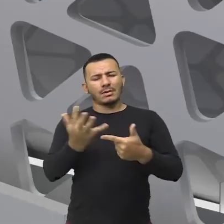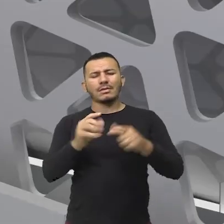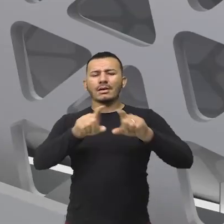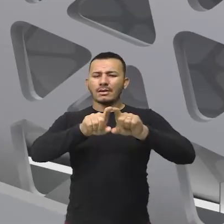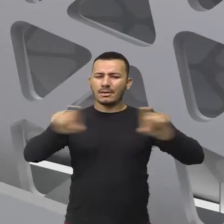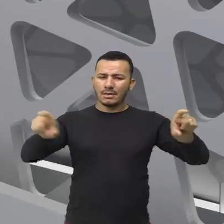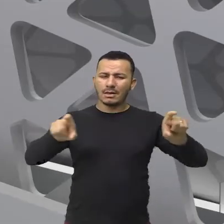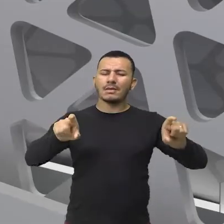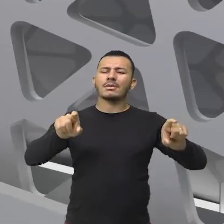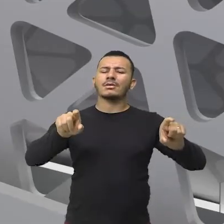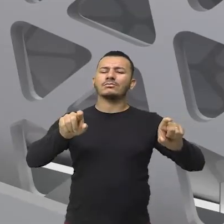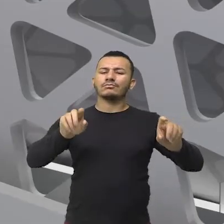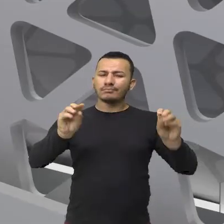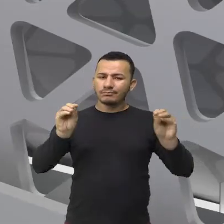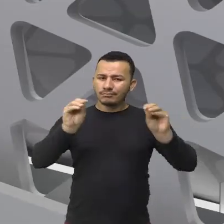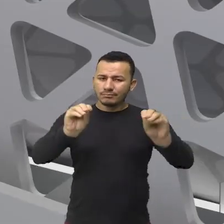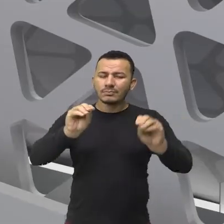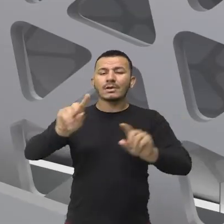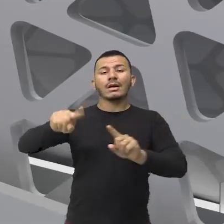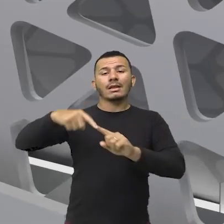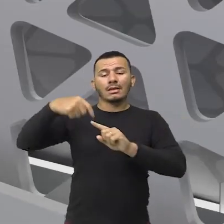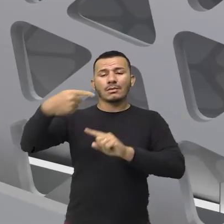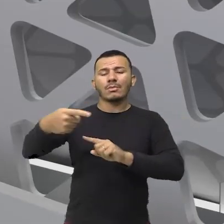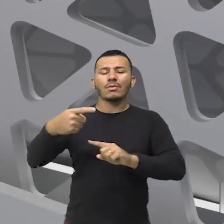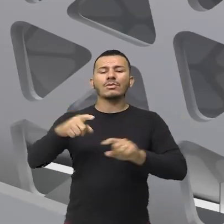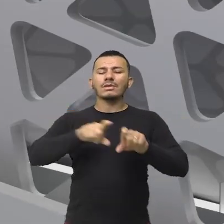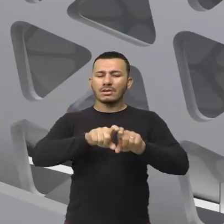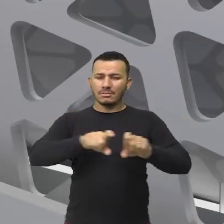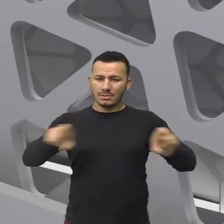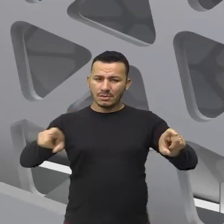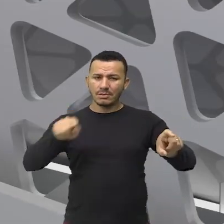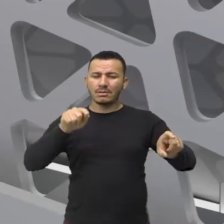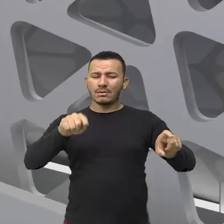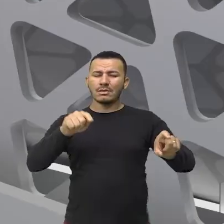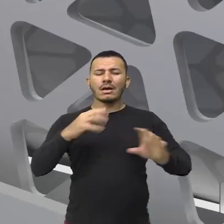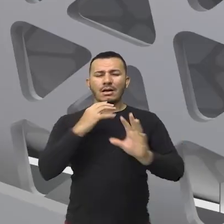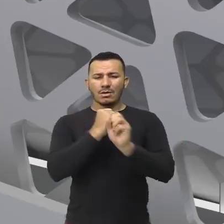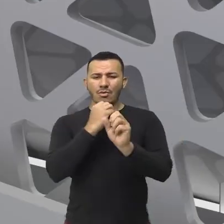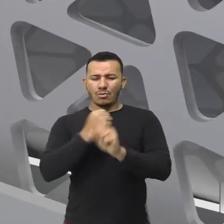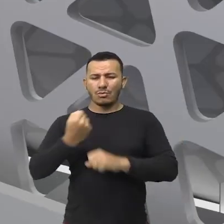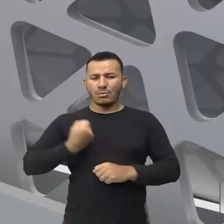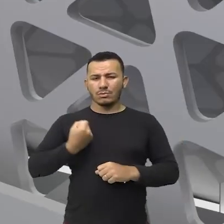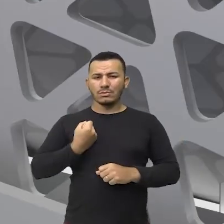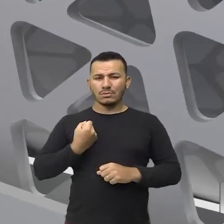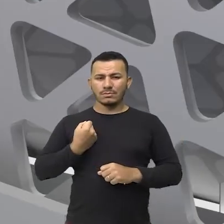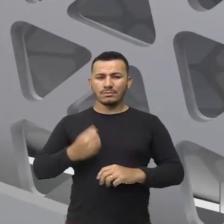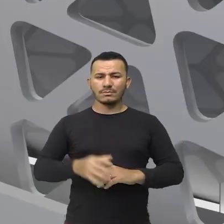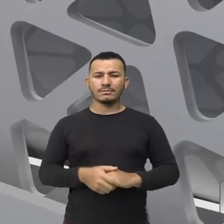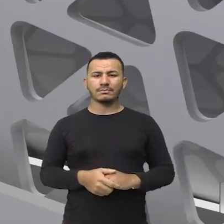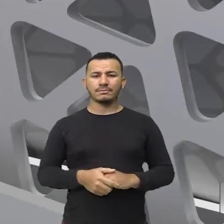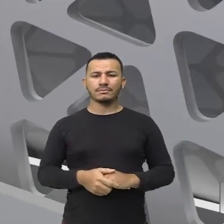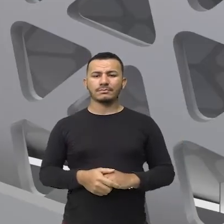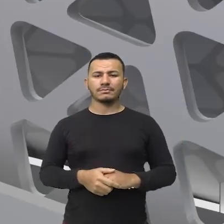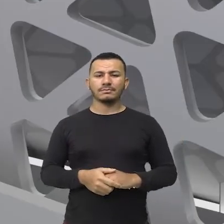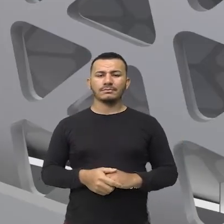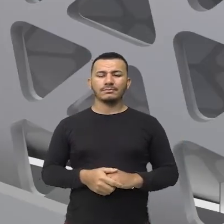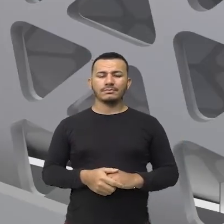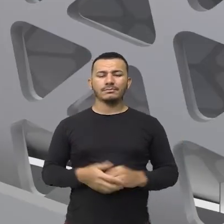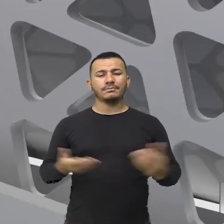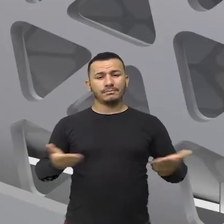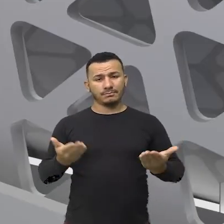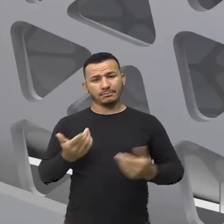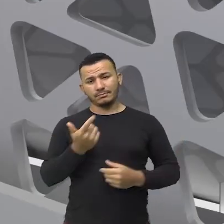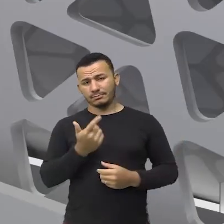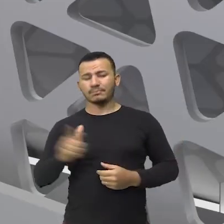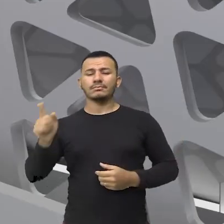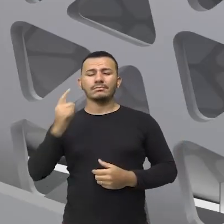algébrica e aí depois de escrever a expressão algébrica, a gente calculou o valor numérico, certo? Agora nós vamos ter